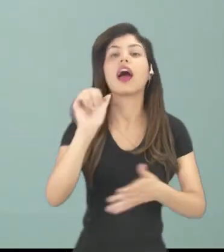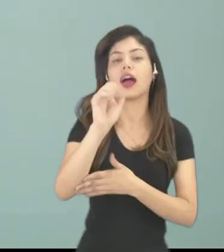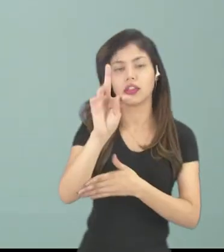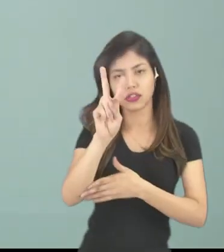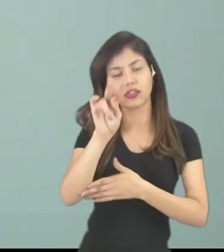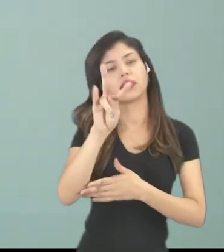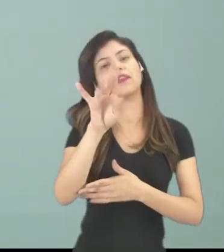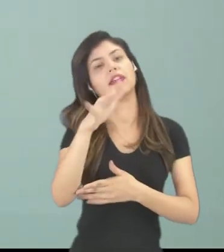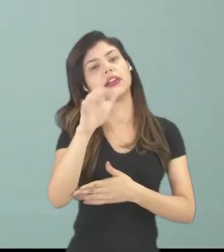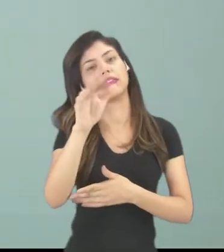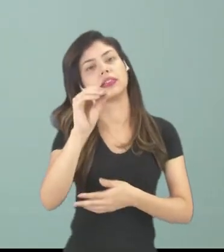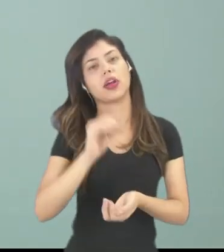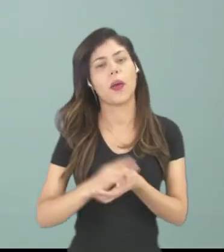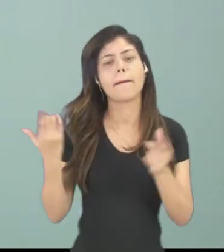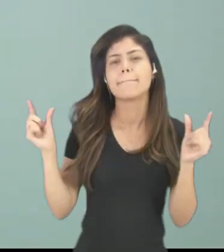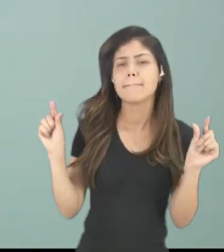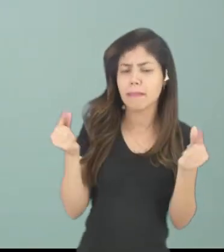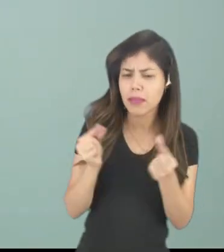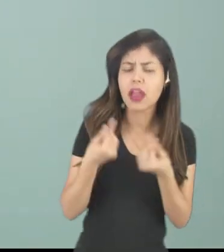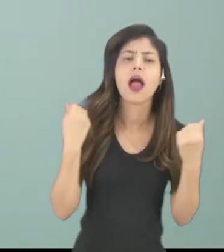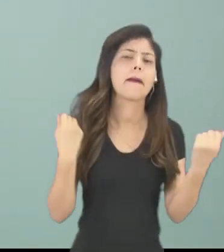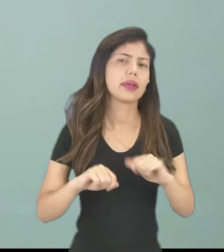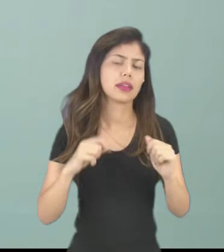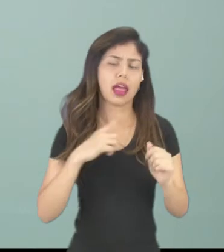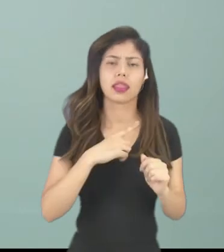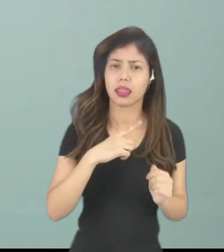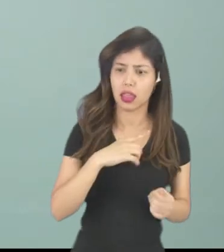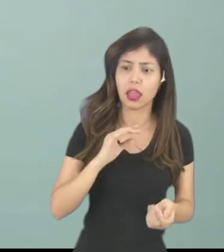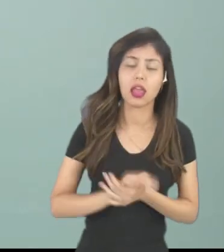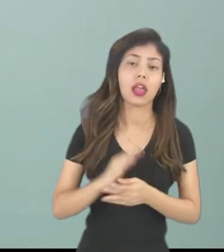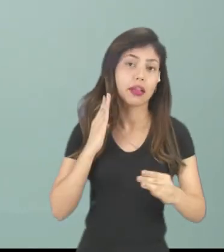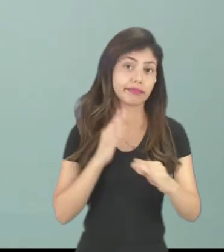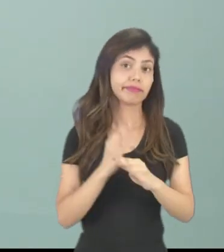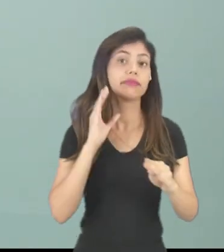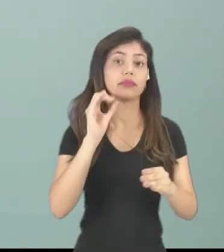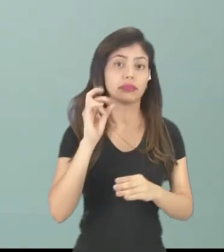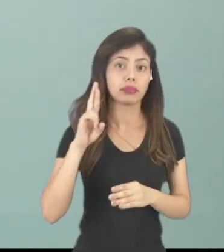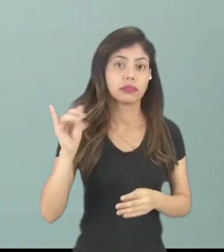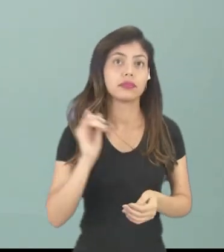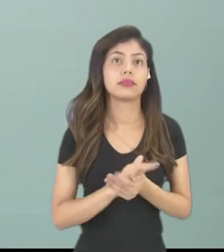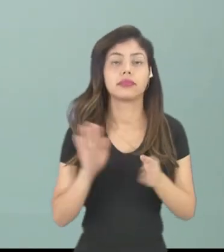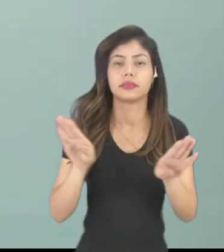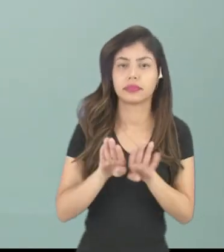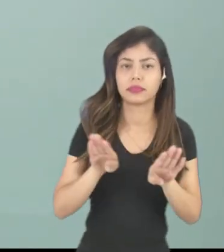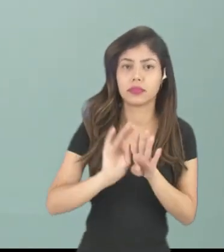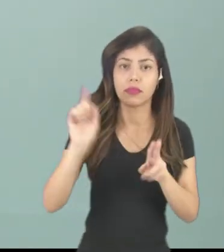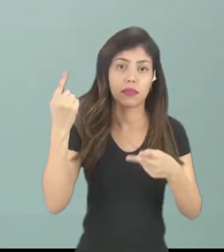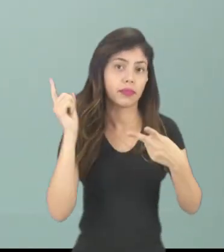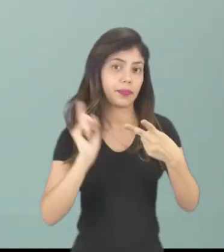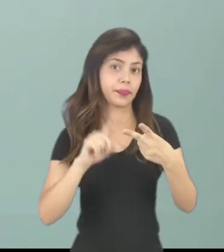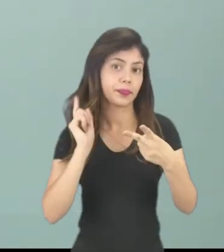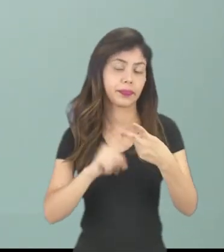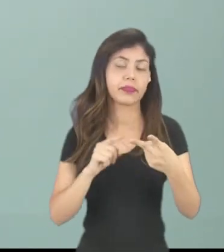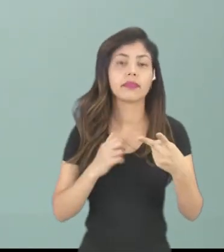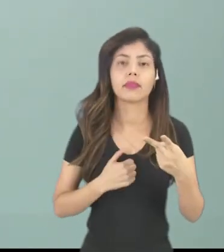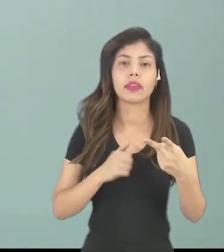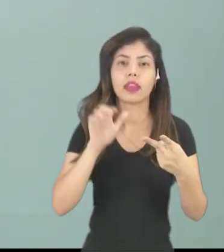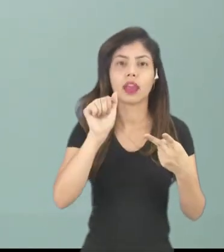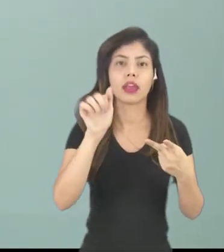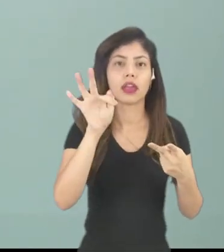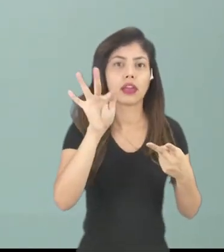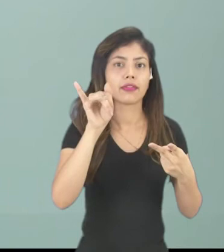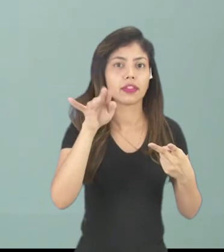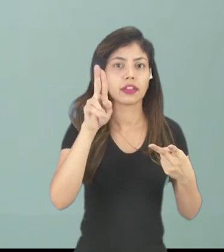ativação, que é aquela energia mínima necessária para que essa reação ocorra. E outro fator também importante é a